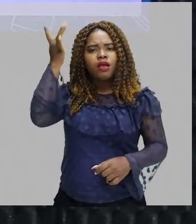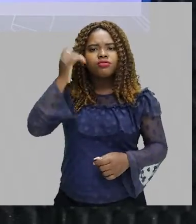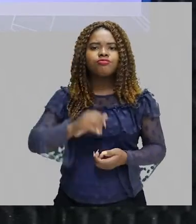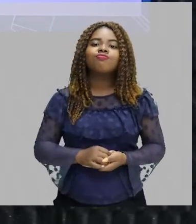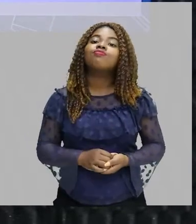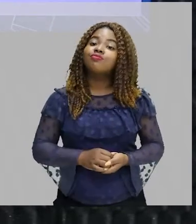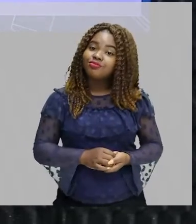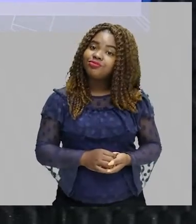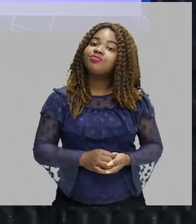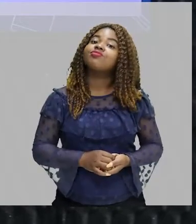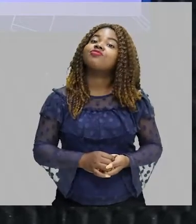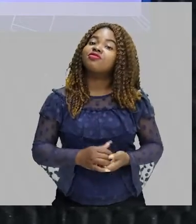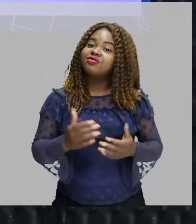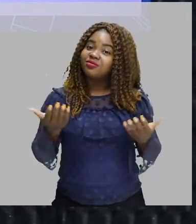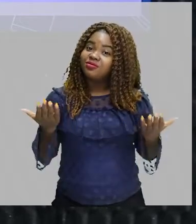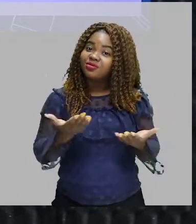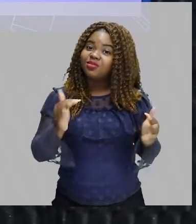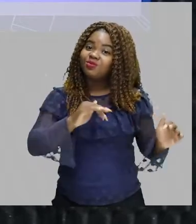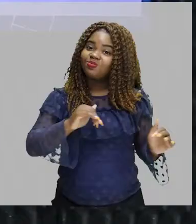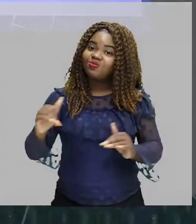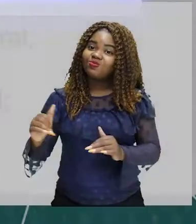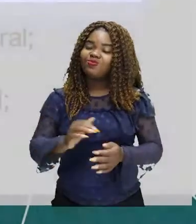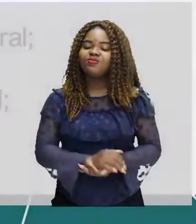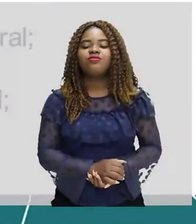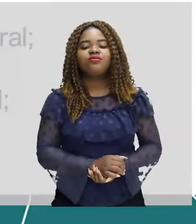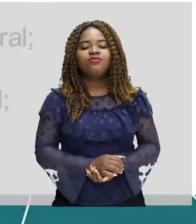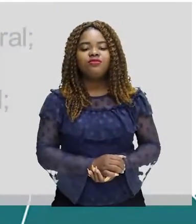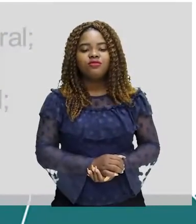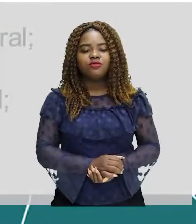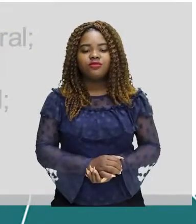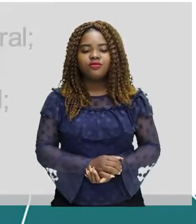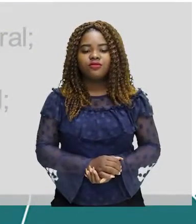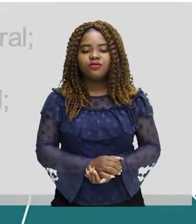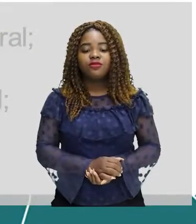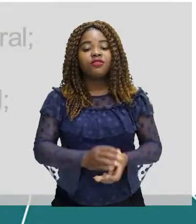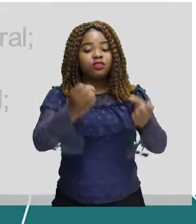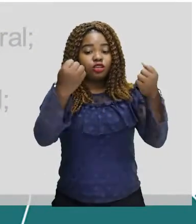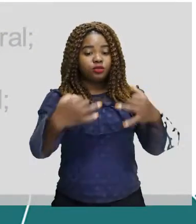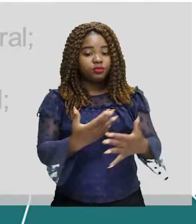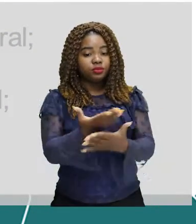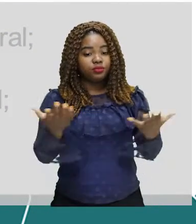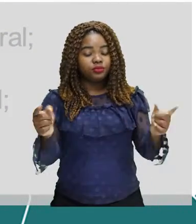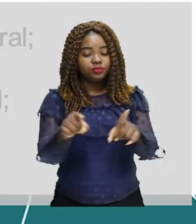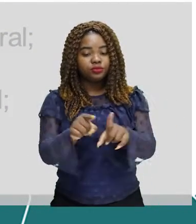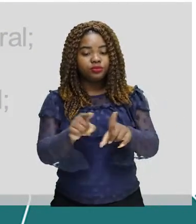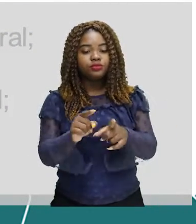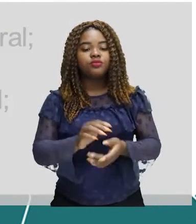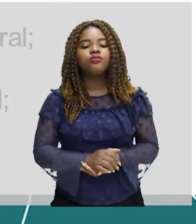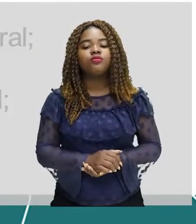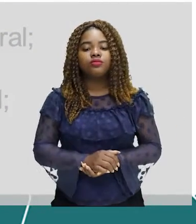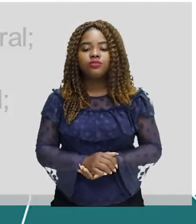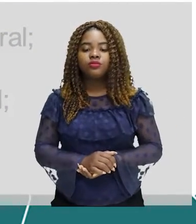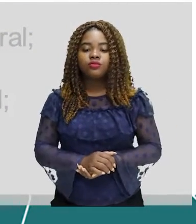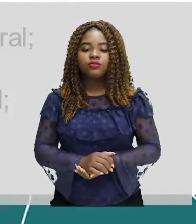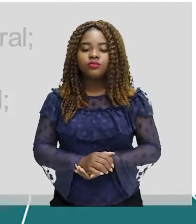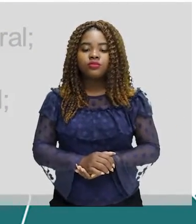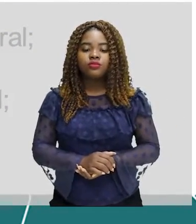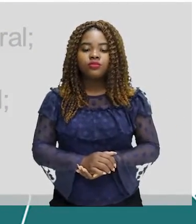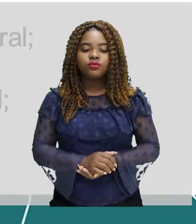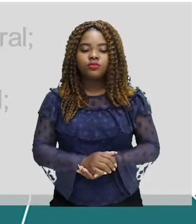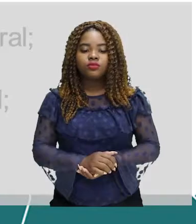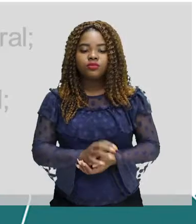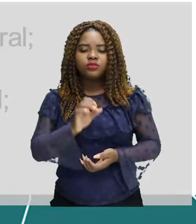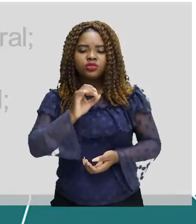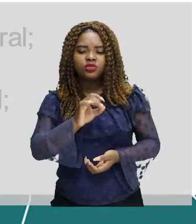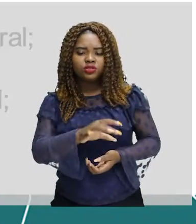Então, bora evoluir. Galerinha, como eu acabei de te dizer, uma tendência, isso não apenas a